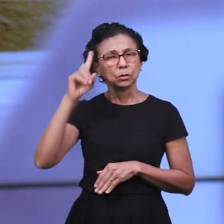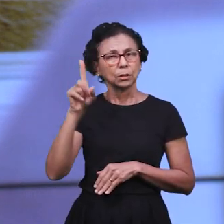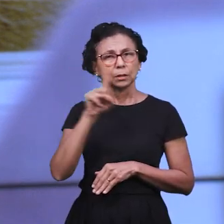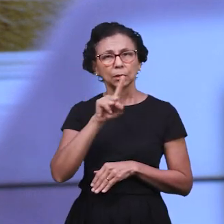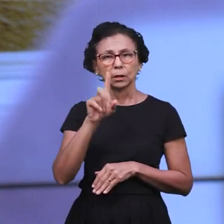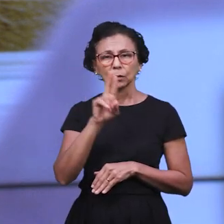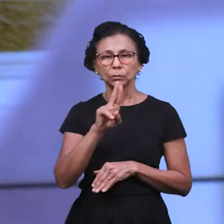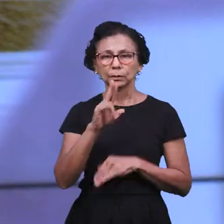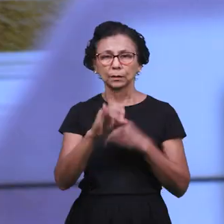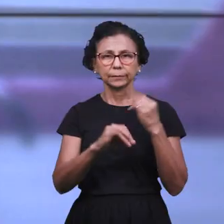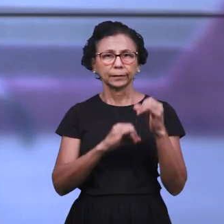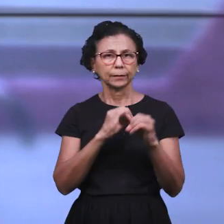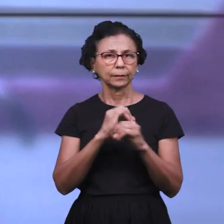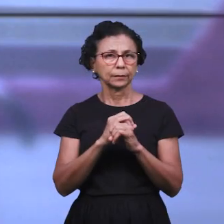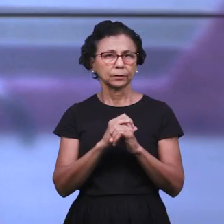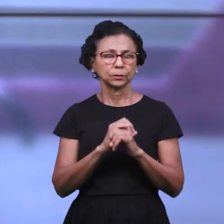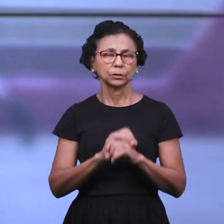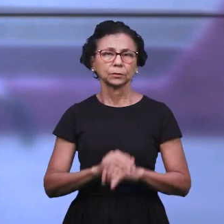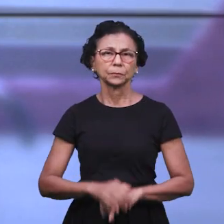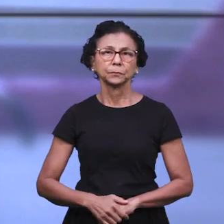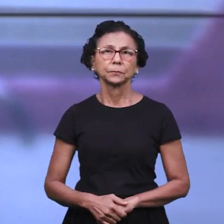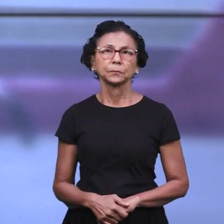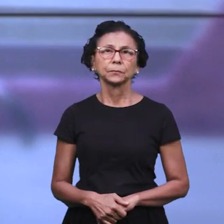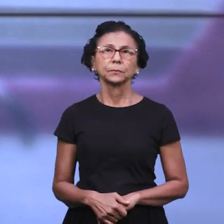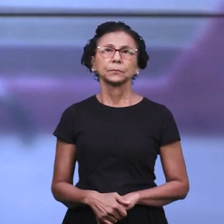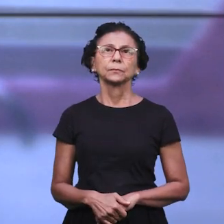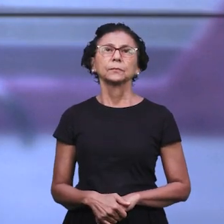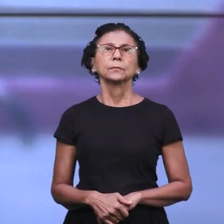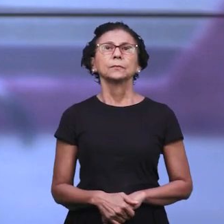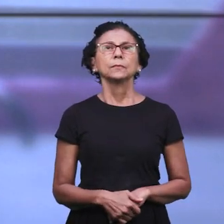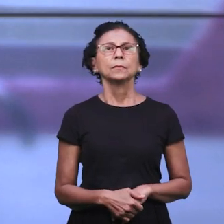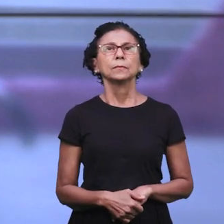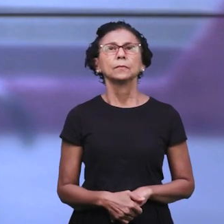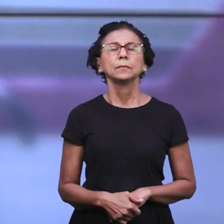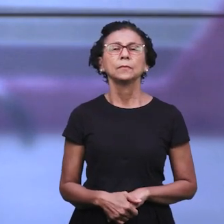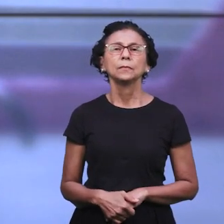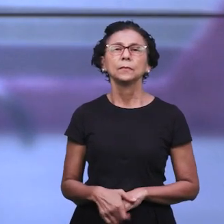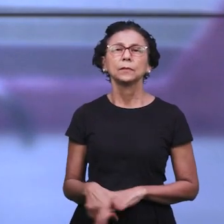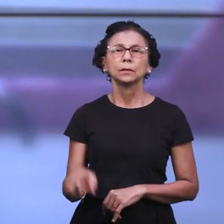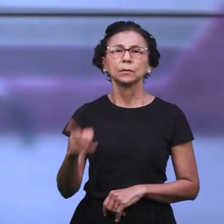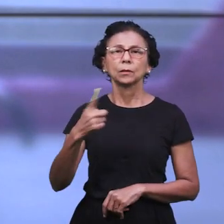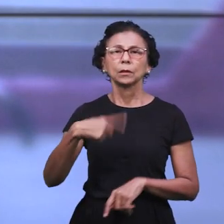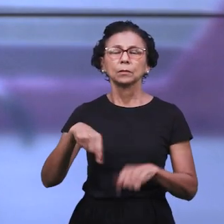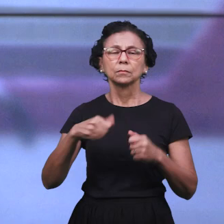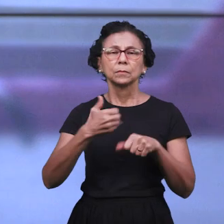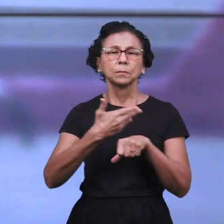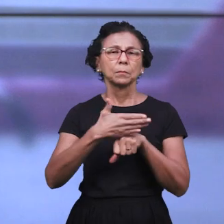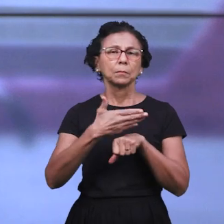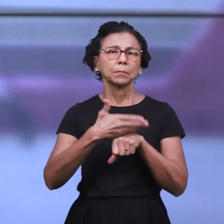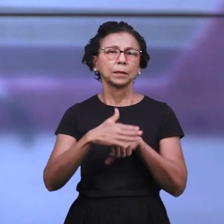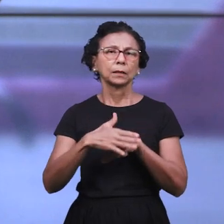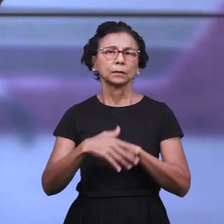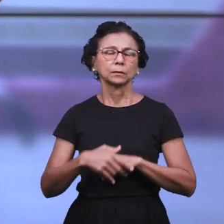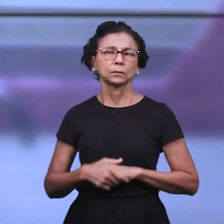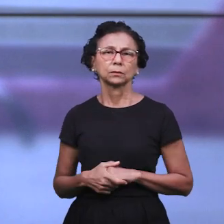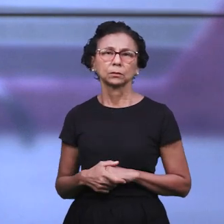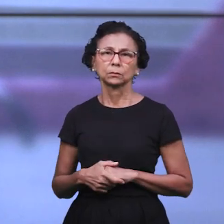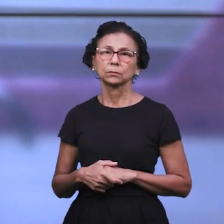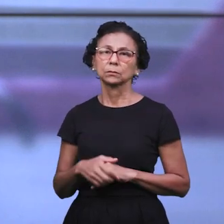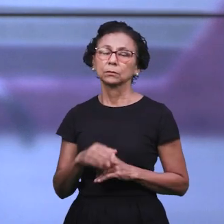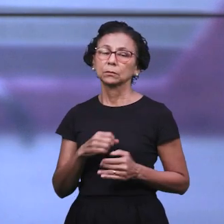da internet. Irmãos, vamos orientar de forma prática, como nos mostrou o estudo.